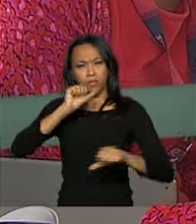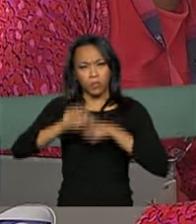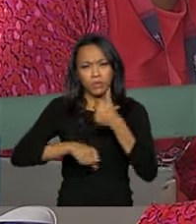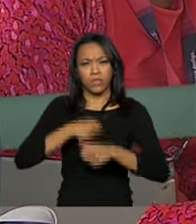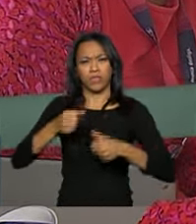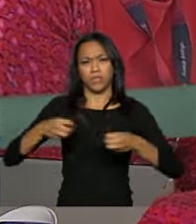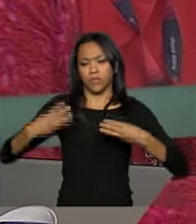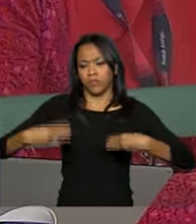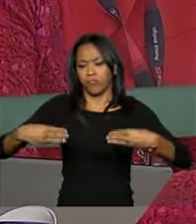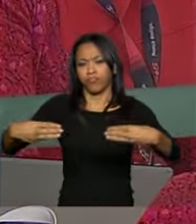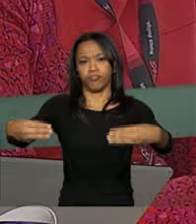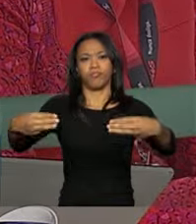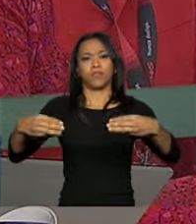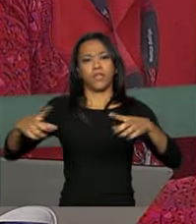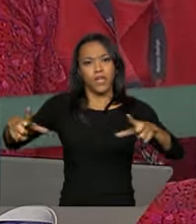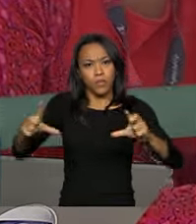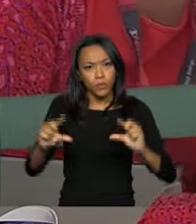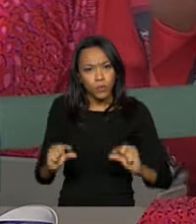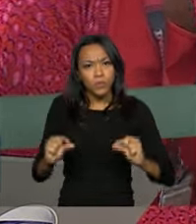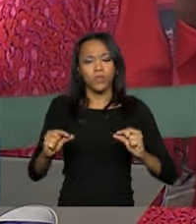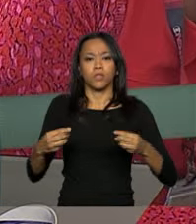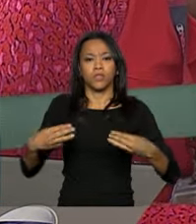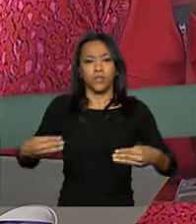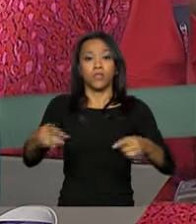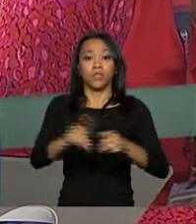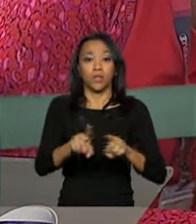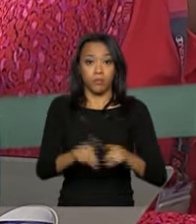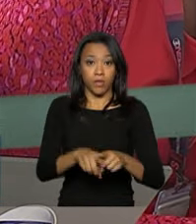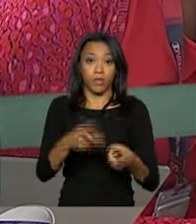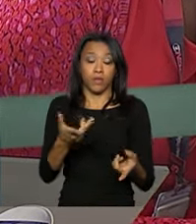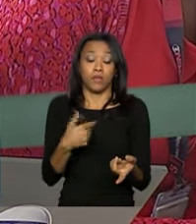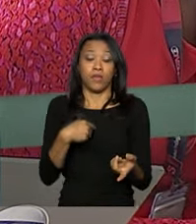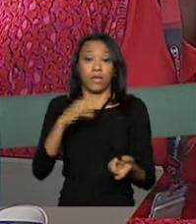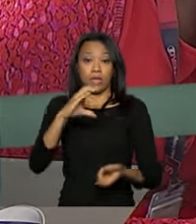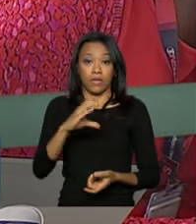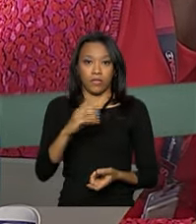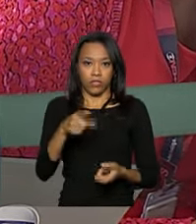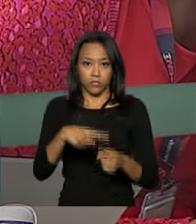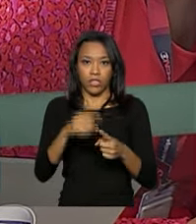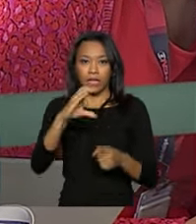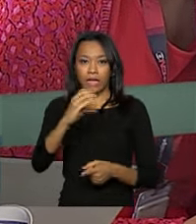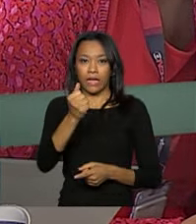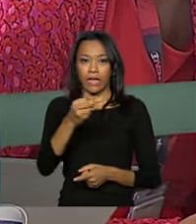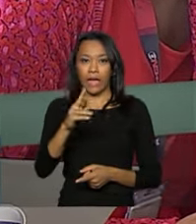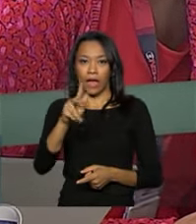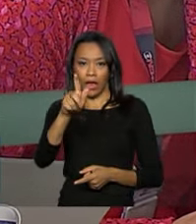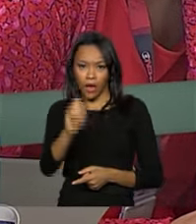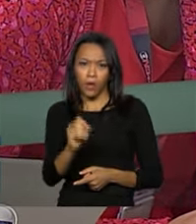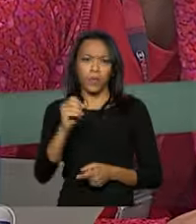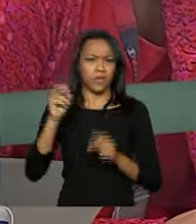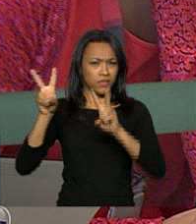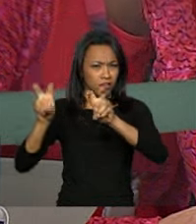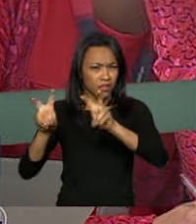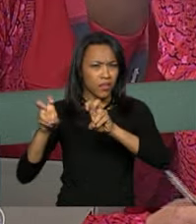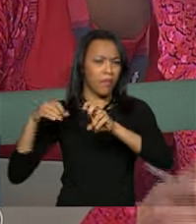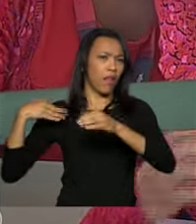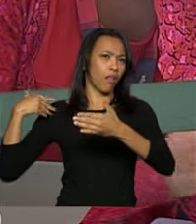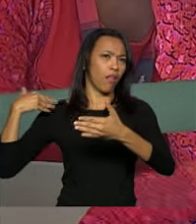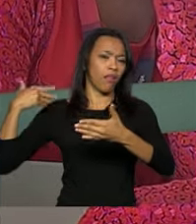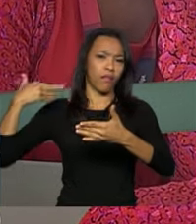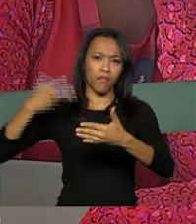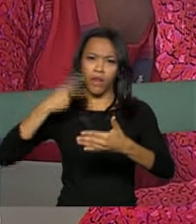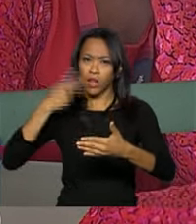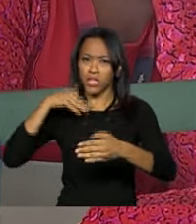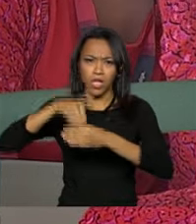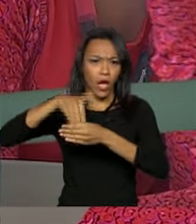redução de ministérios de cargos comissionados de secretarias ela vinha sendo tratada desde a campanha presidencial por